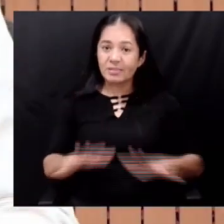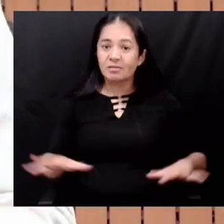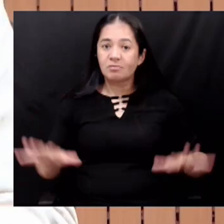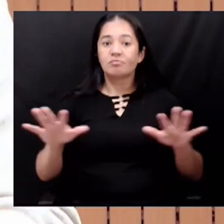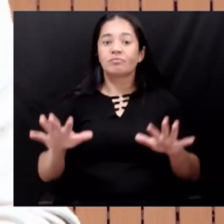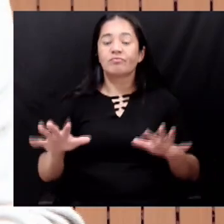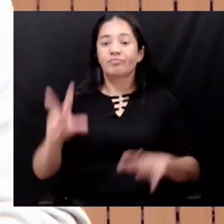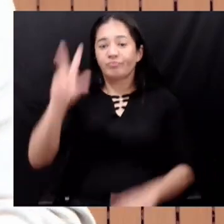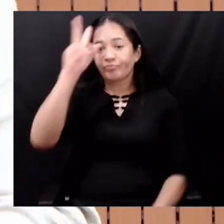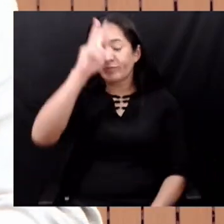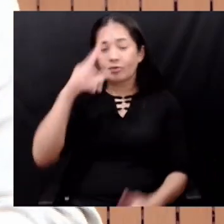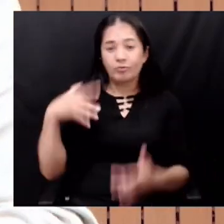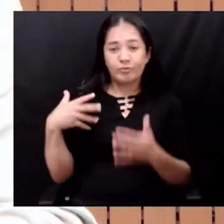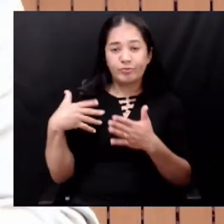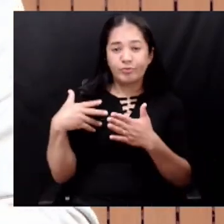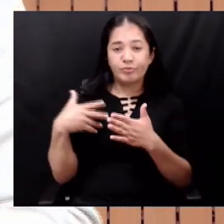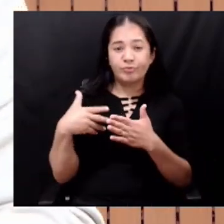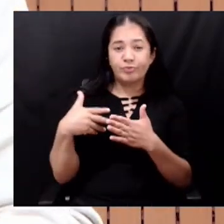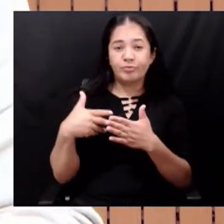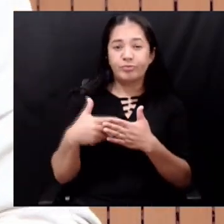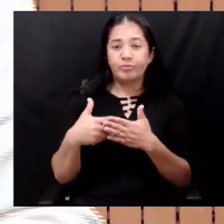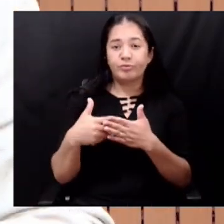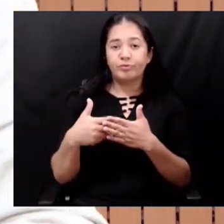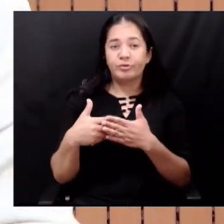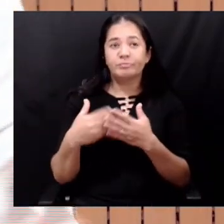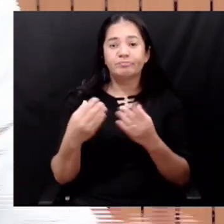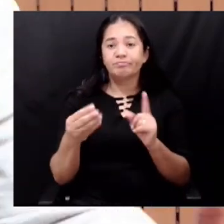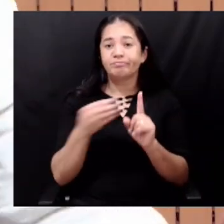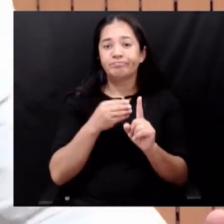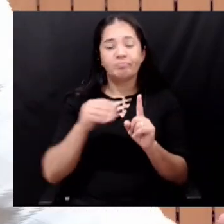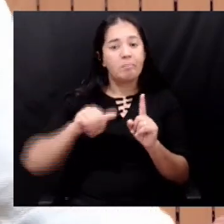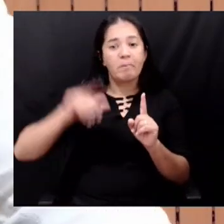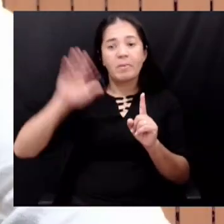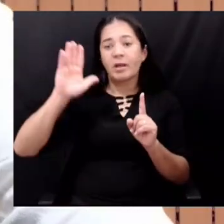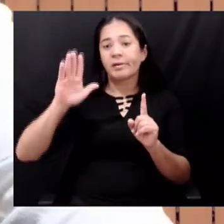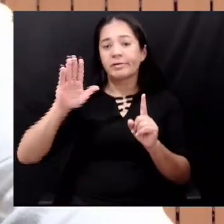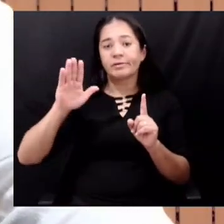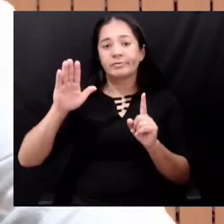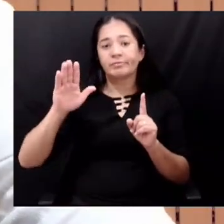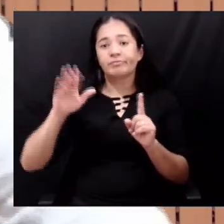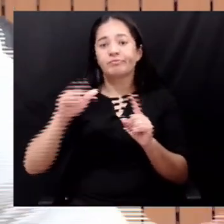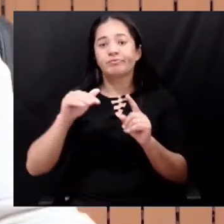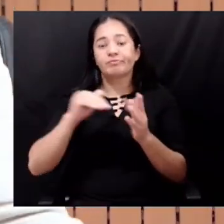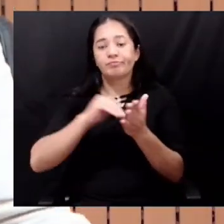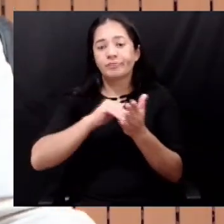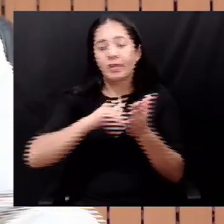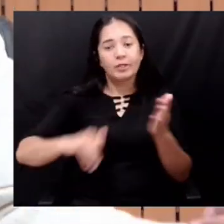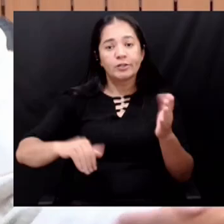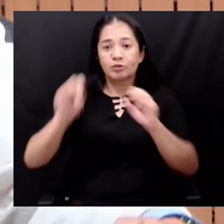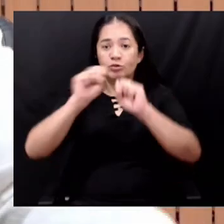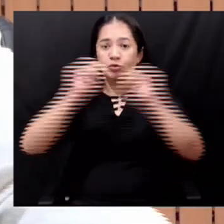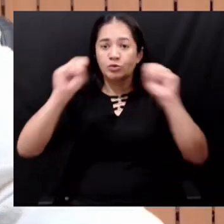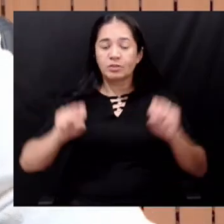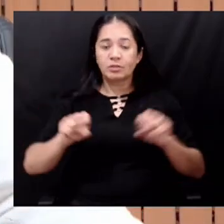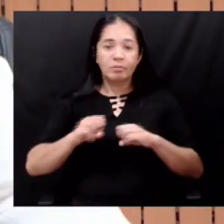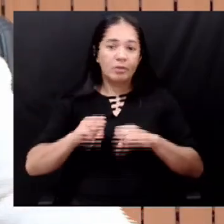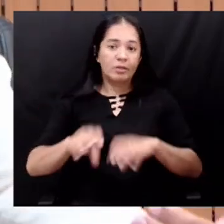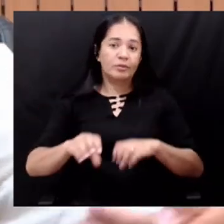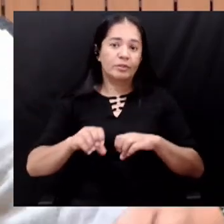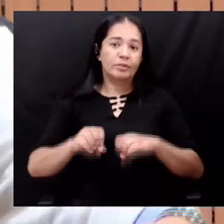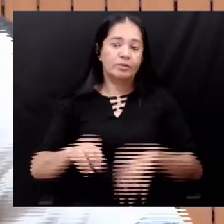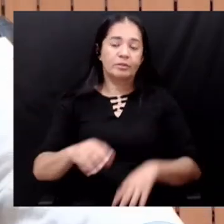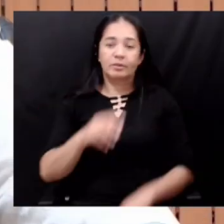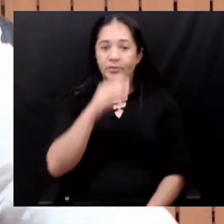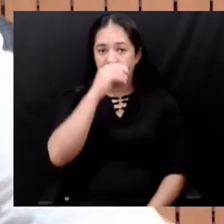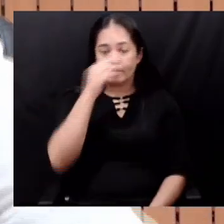estão mais vulnerabilizados e mais excluídos do sistema educacional. Então, ao criar a lei,